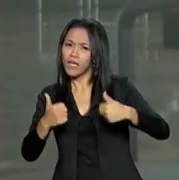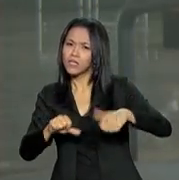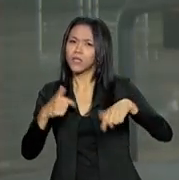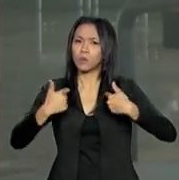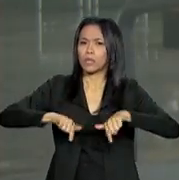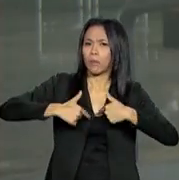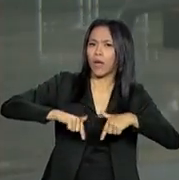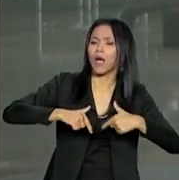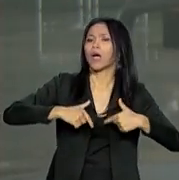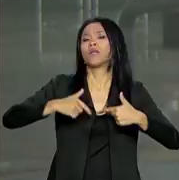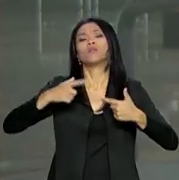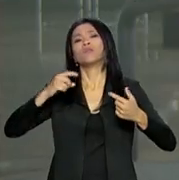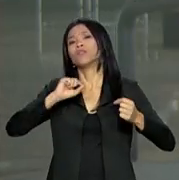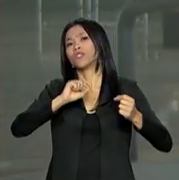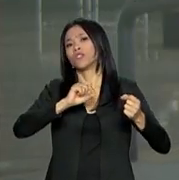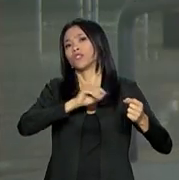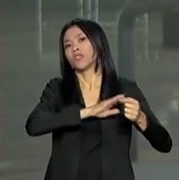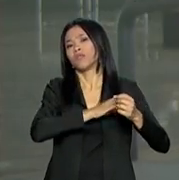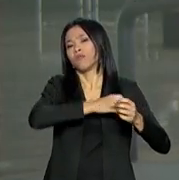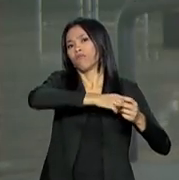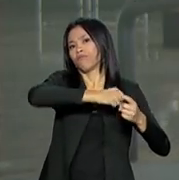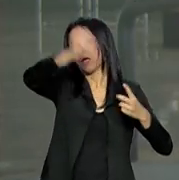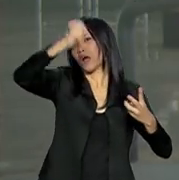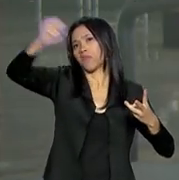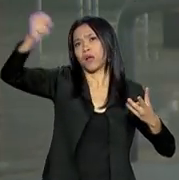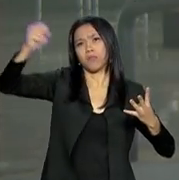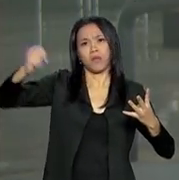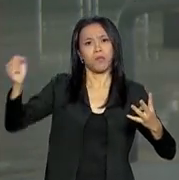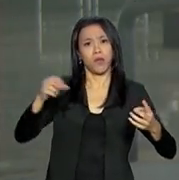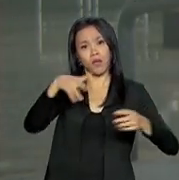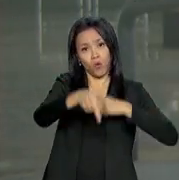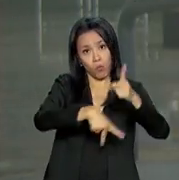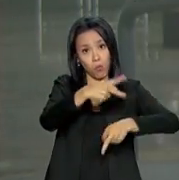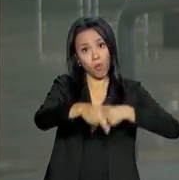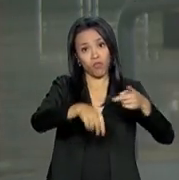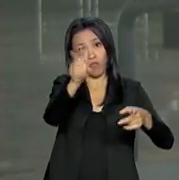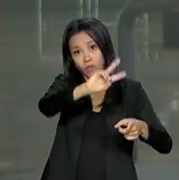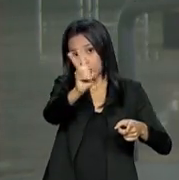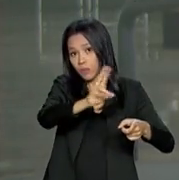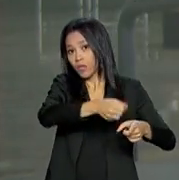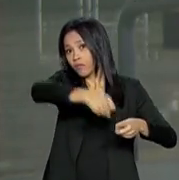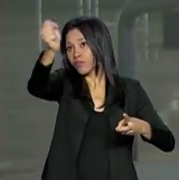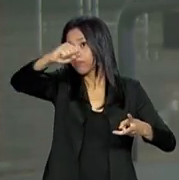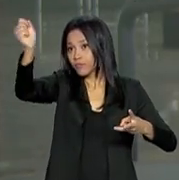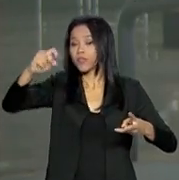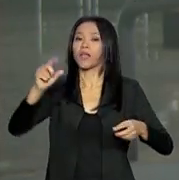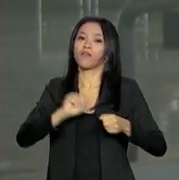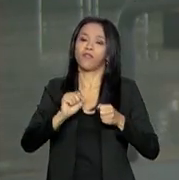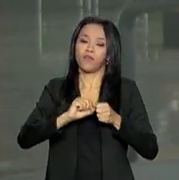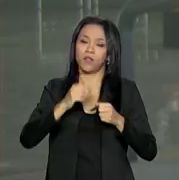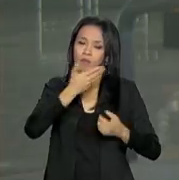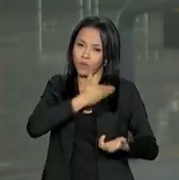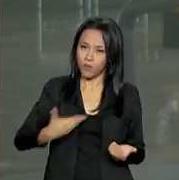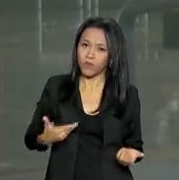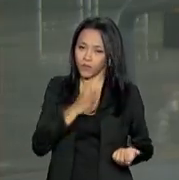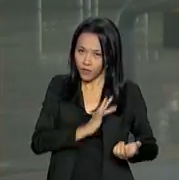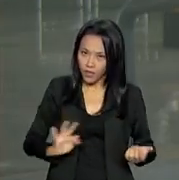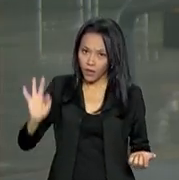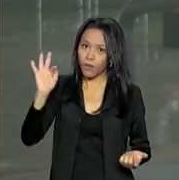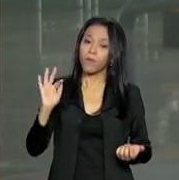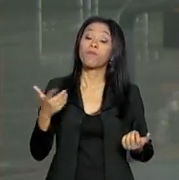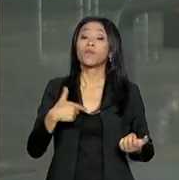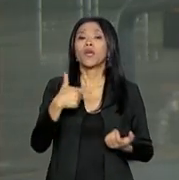acolhimento e interiorização dos venezuelanos que vem sendo realizado pelo governo federal cerca de